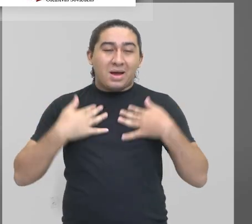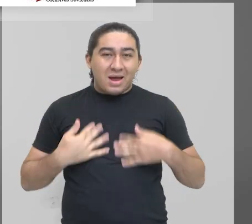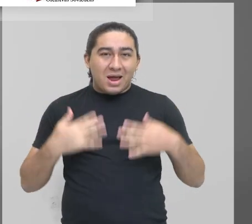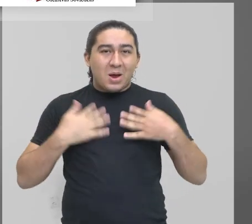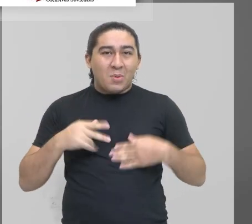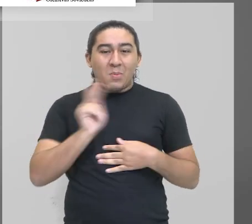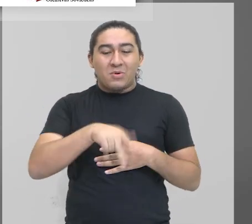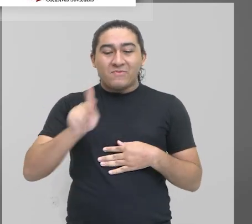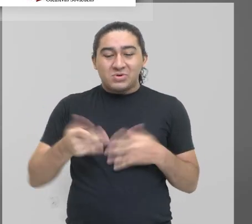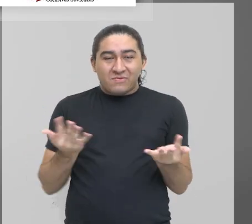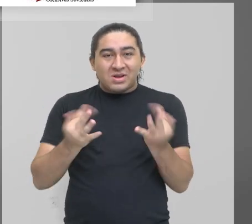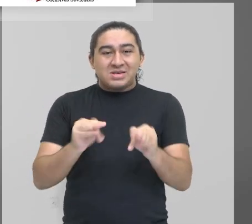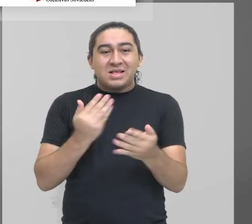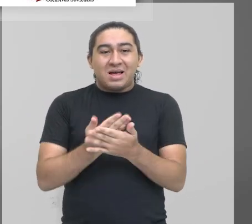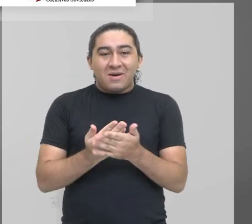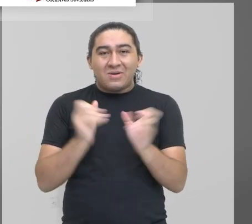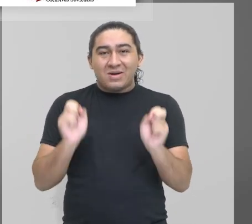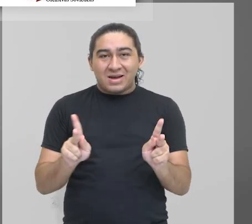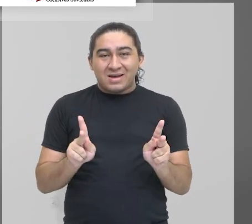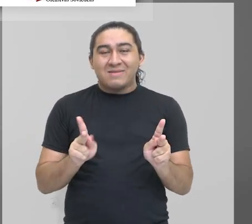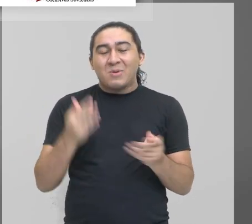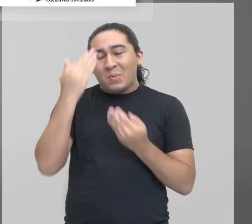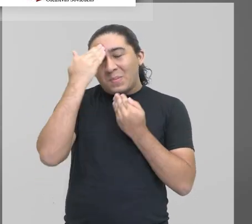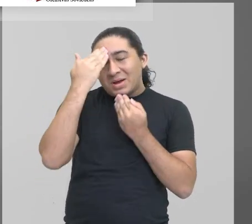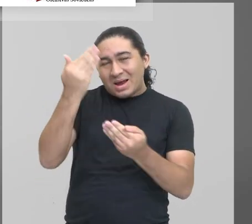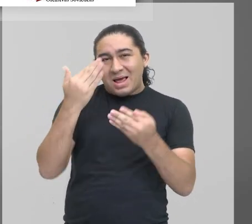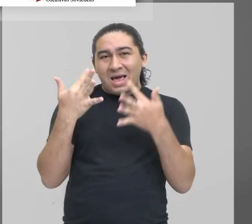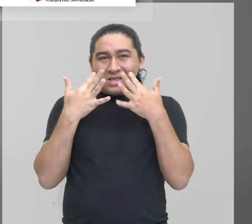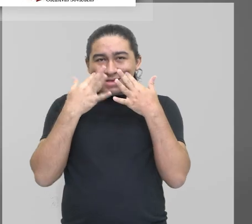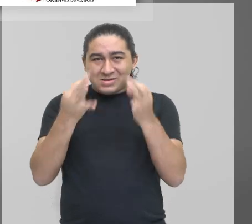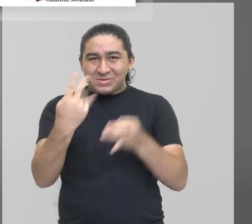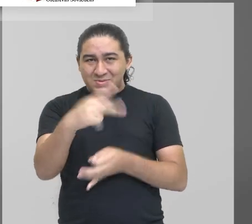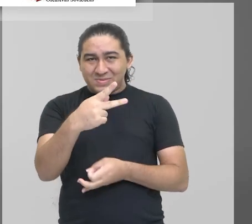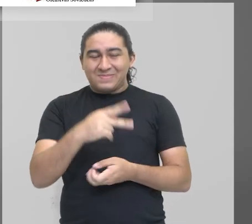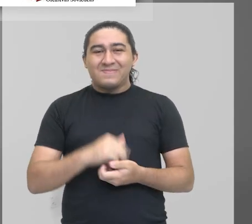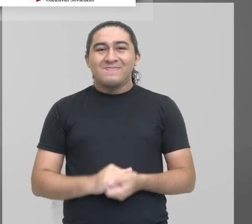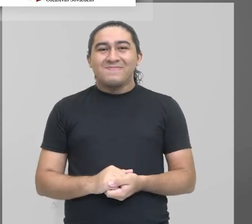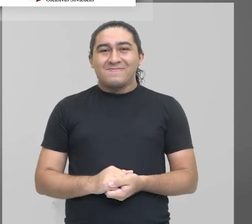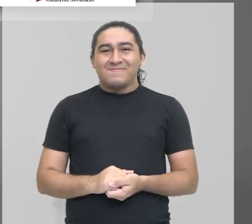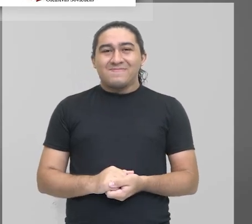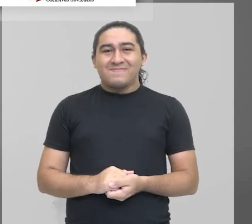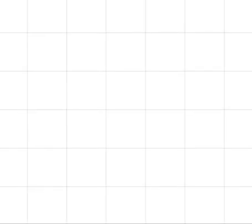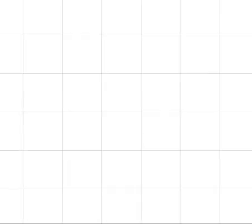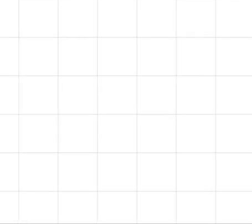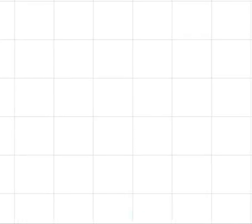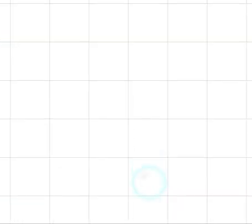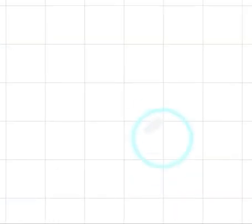professor vai encerrando essa aula e eu quero agradecer muito a atenção de vocês.